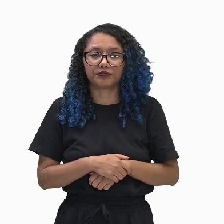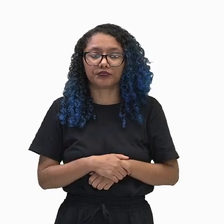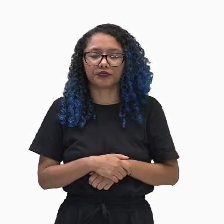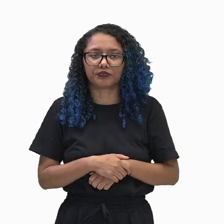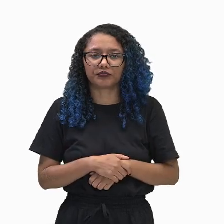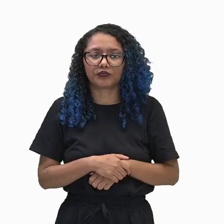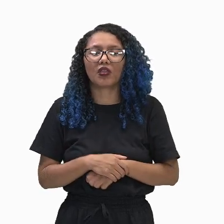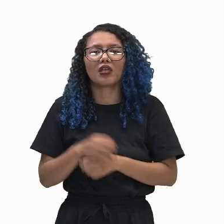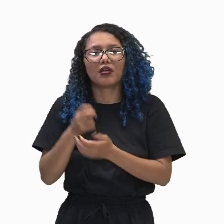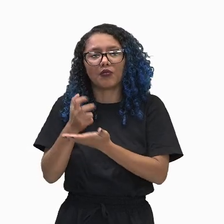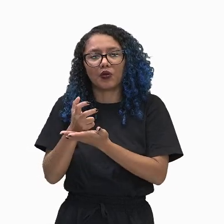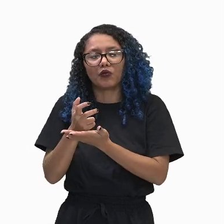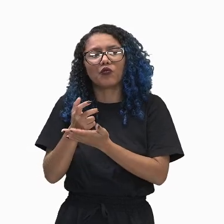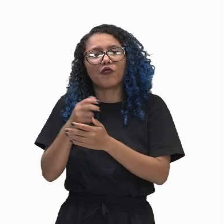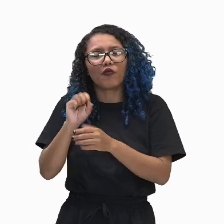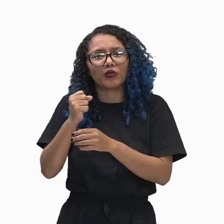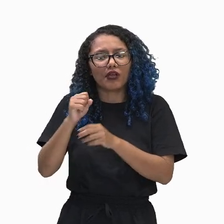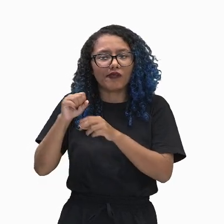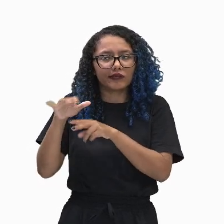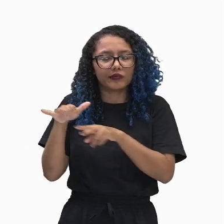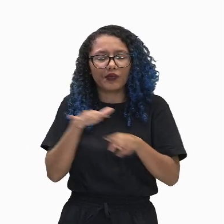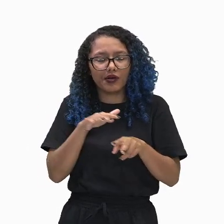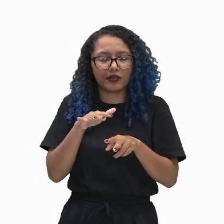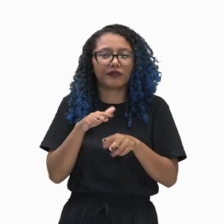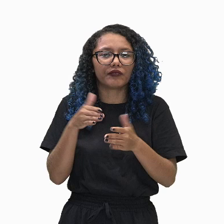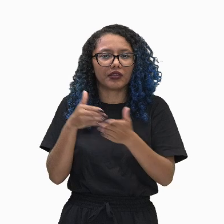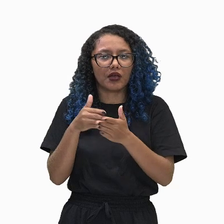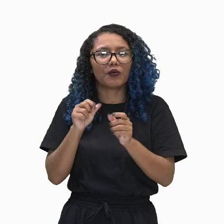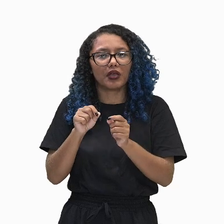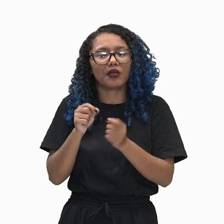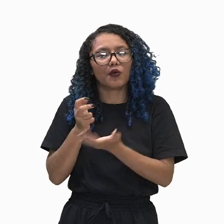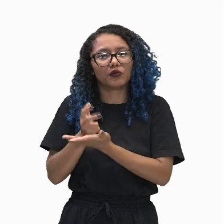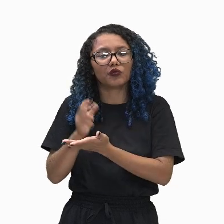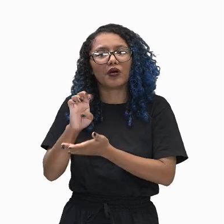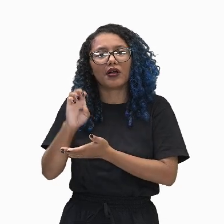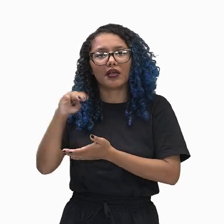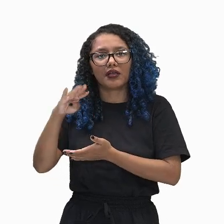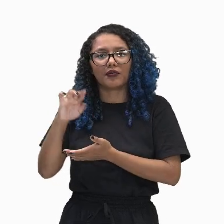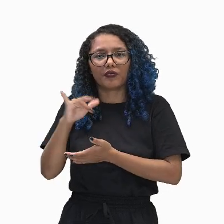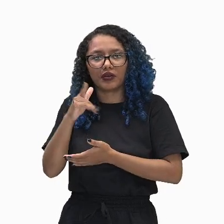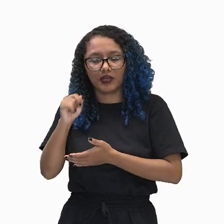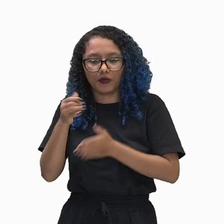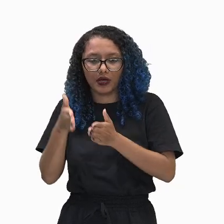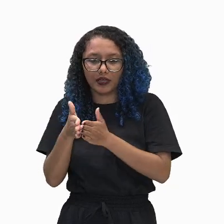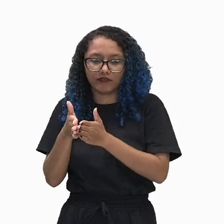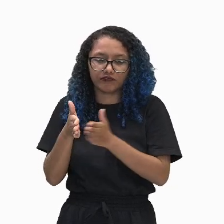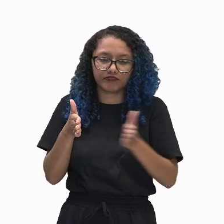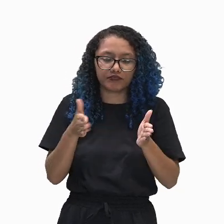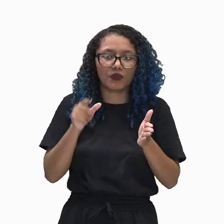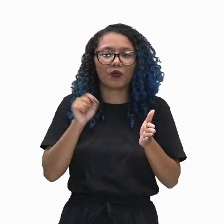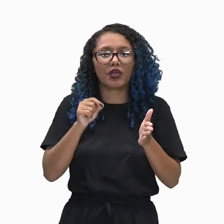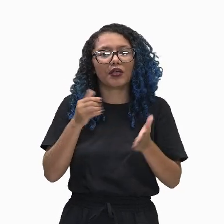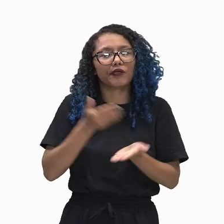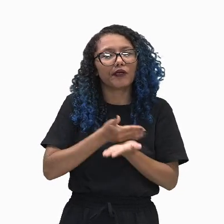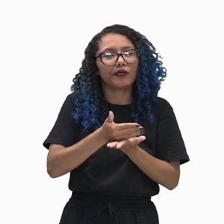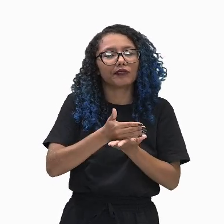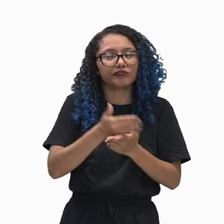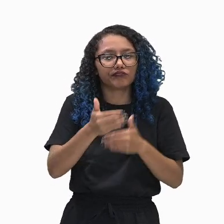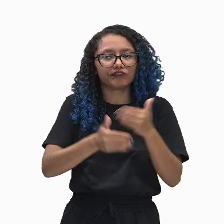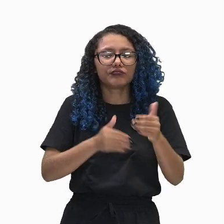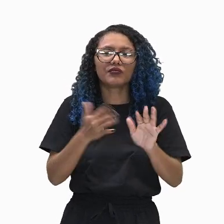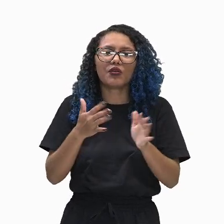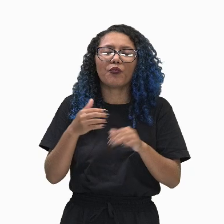feto. Durante esse estágio, as estruturas que já se formaram crescem e desenvolvem. Então, é a partir da